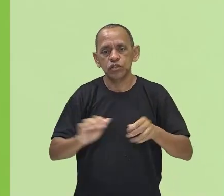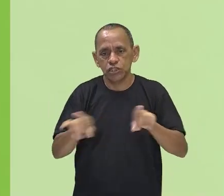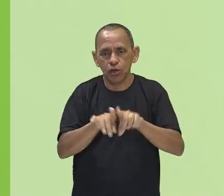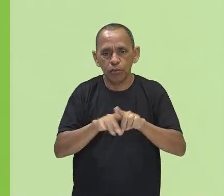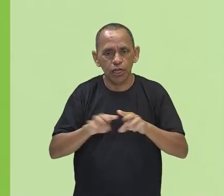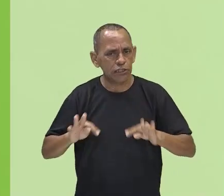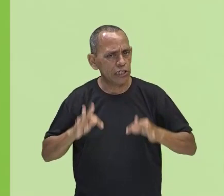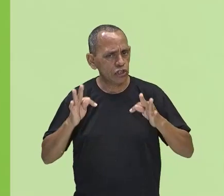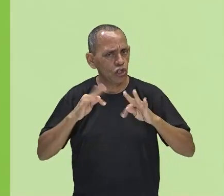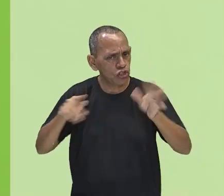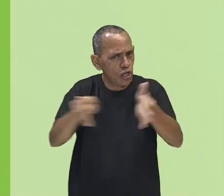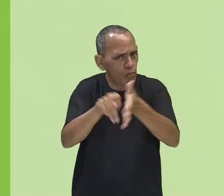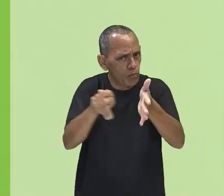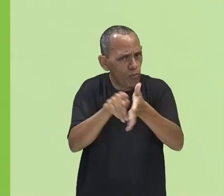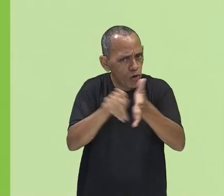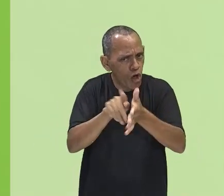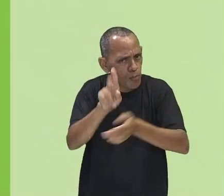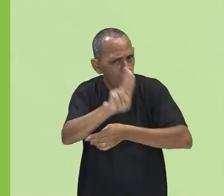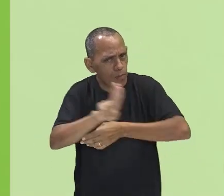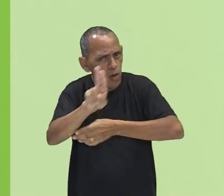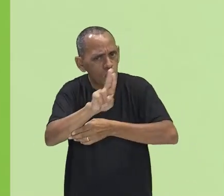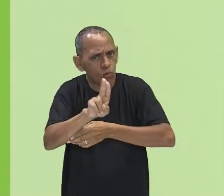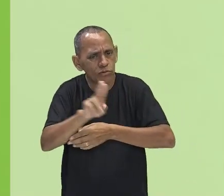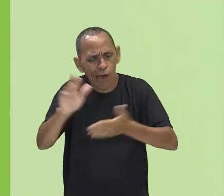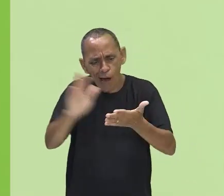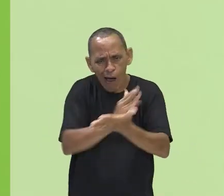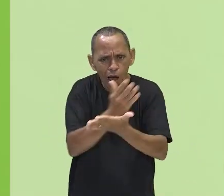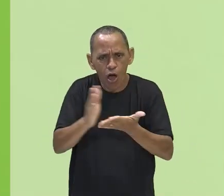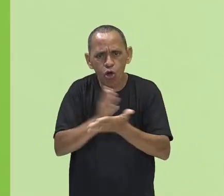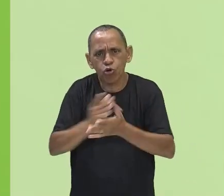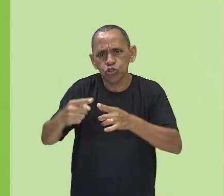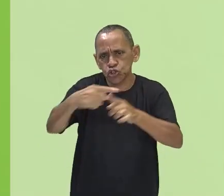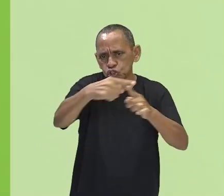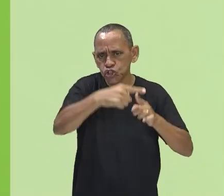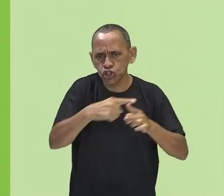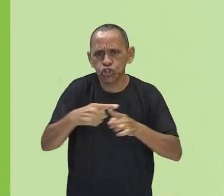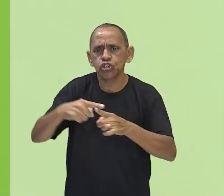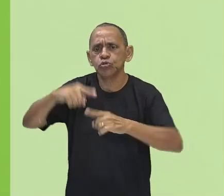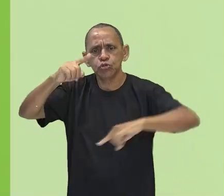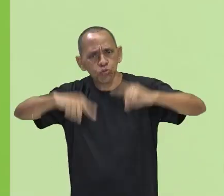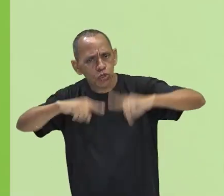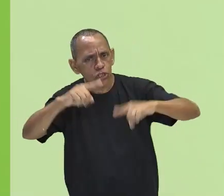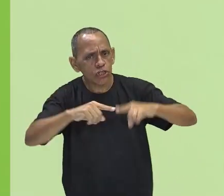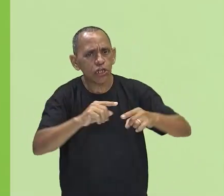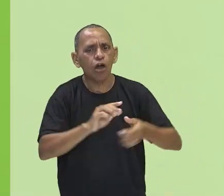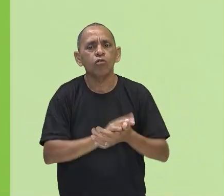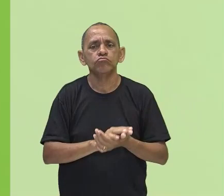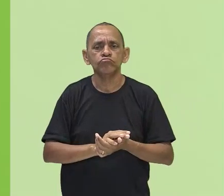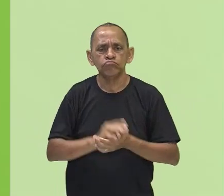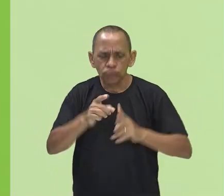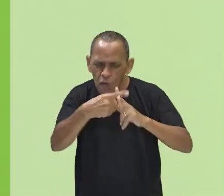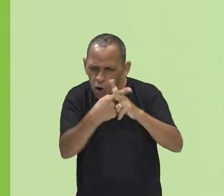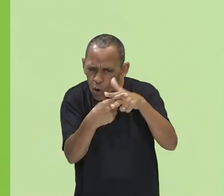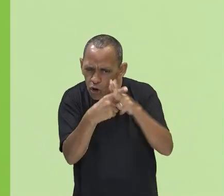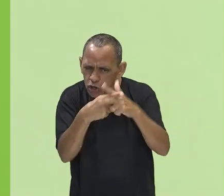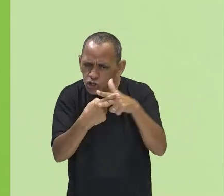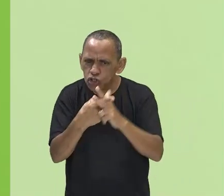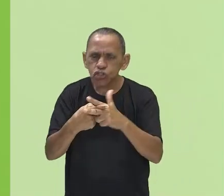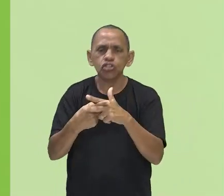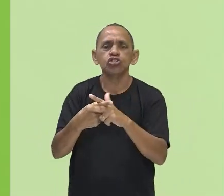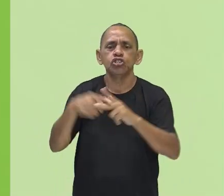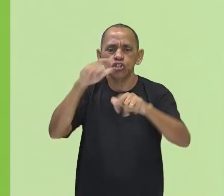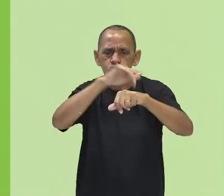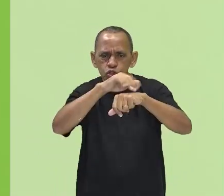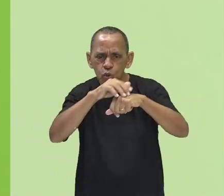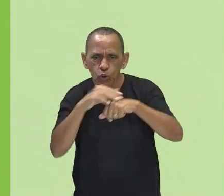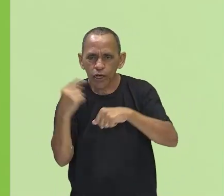para atender, para utilizar algum tipo dessas lentes, não é? Por exemplo, para corrigir alguns defeitos da visão, algumas doenças